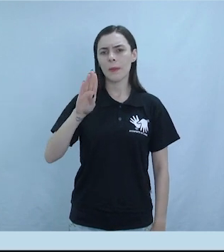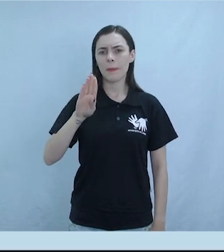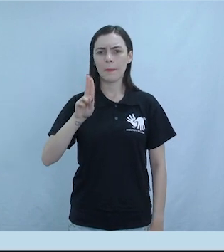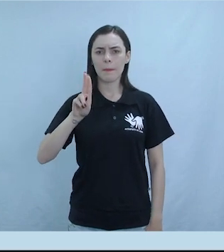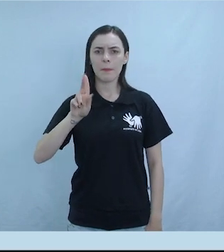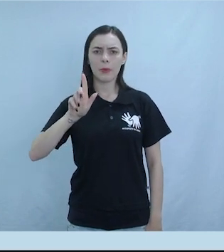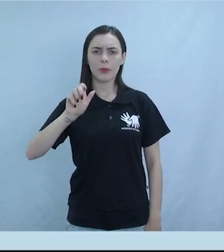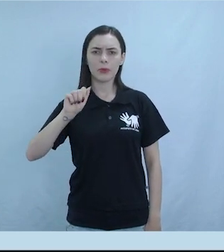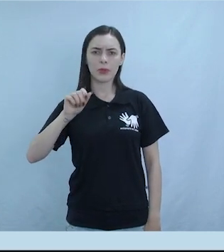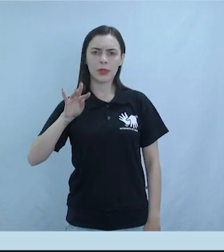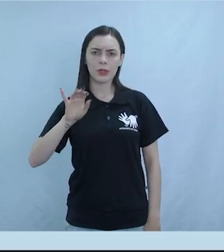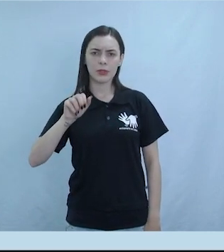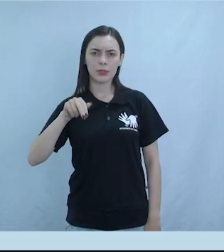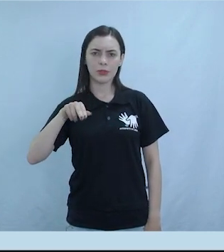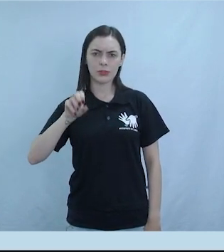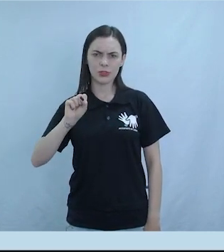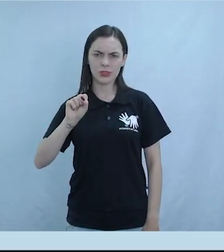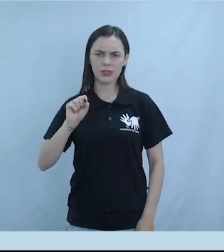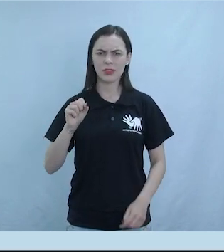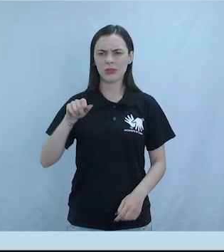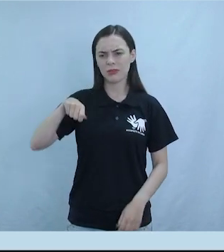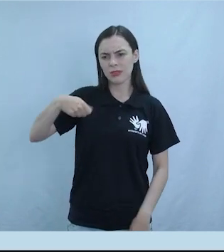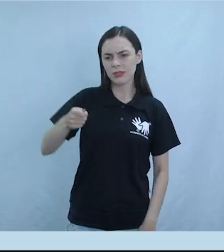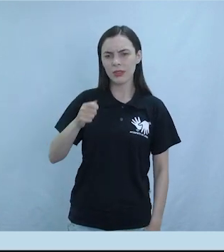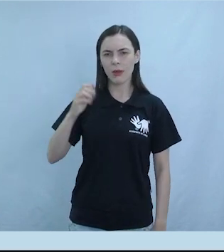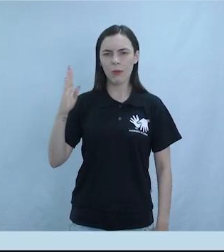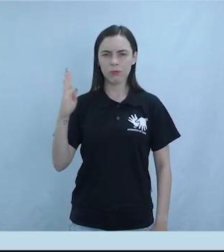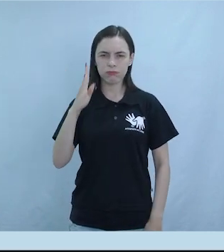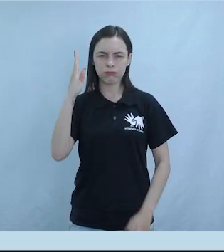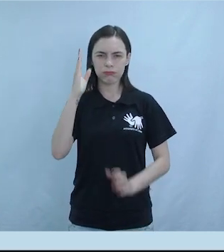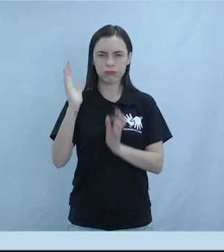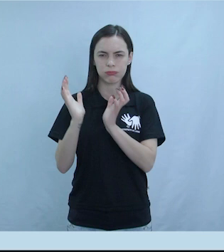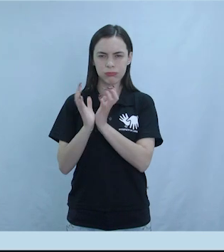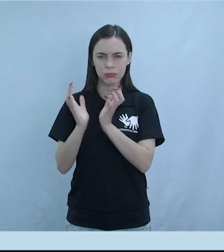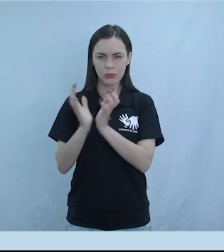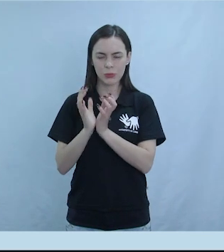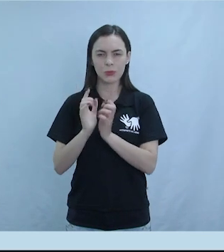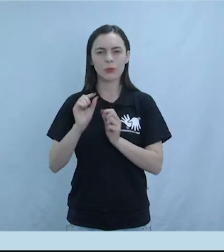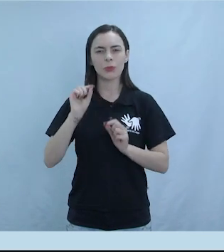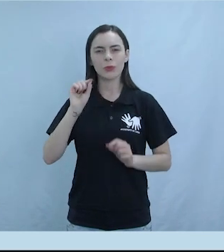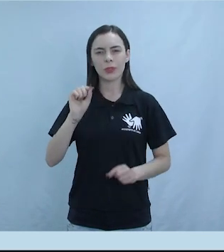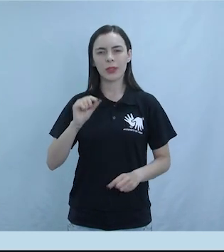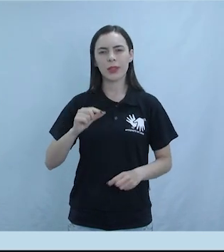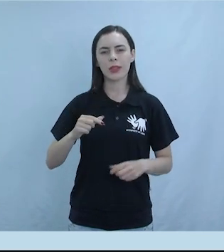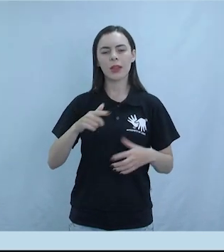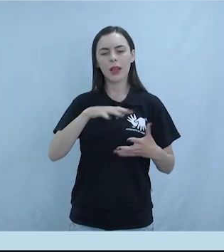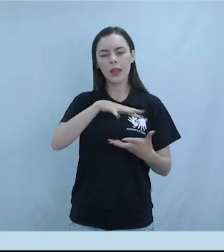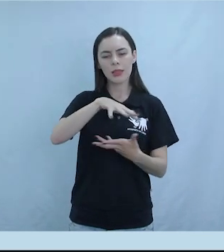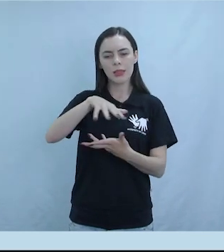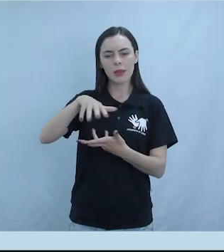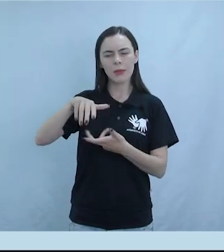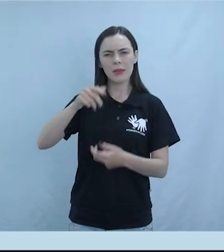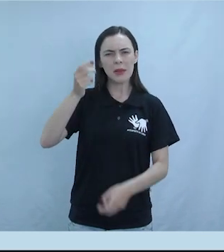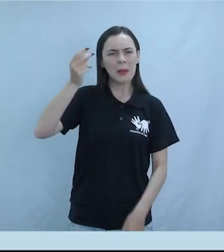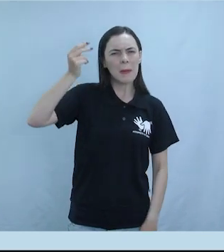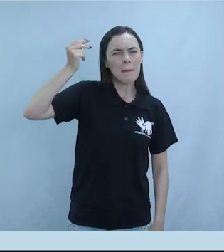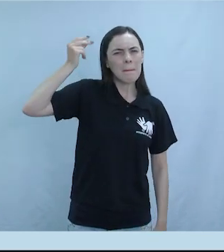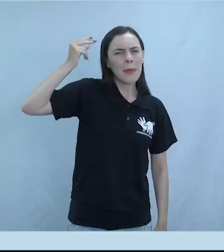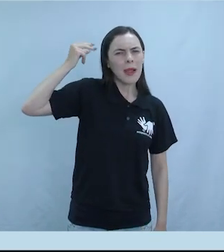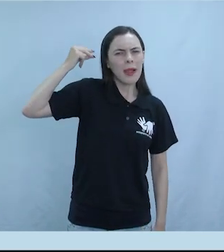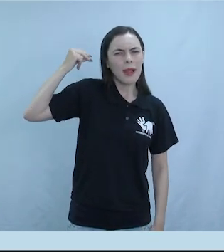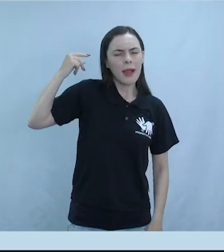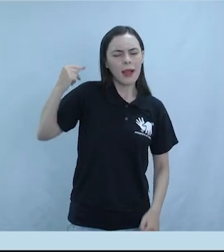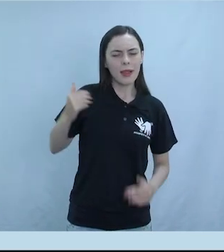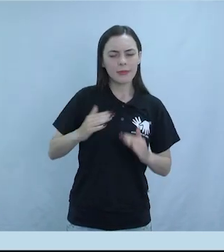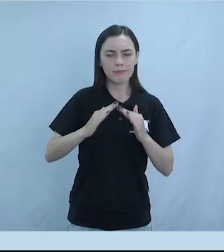dos Bogatires, os gigantes, filho da Mãe Terra, que habitavam o mundo antes